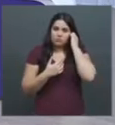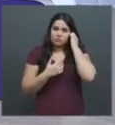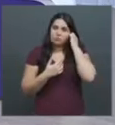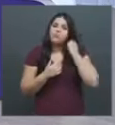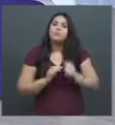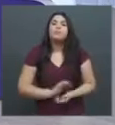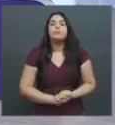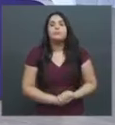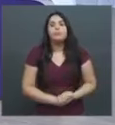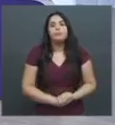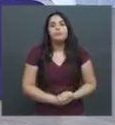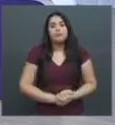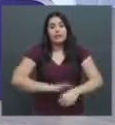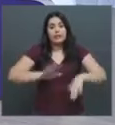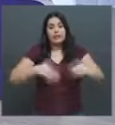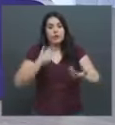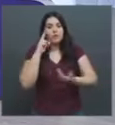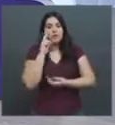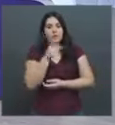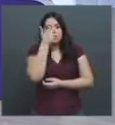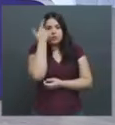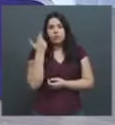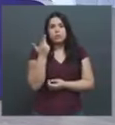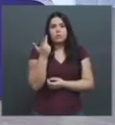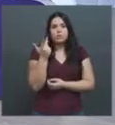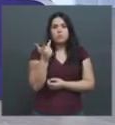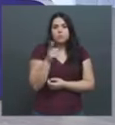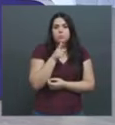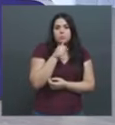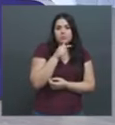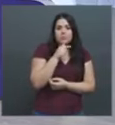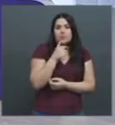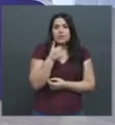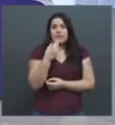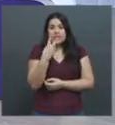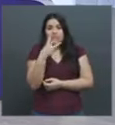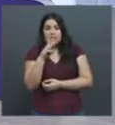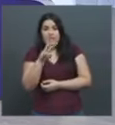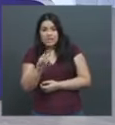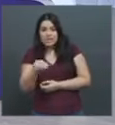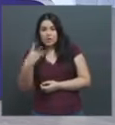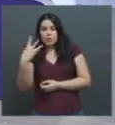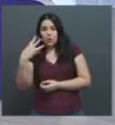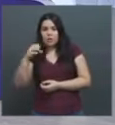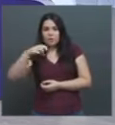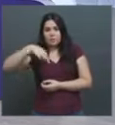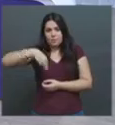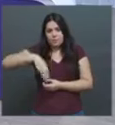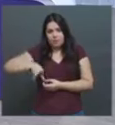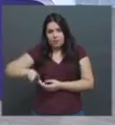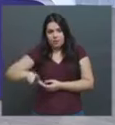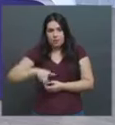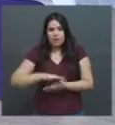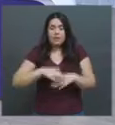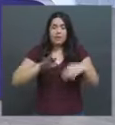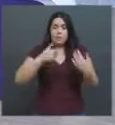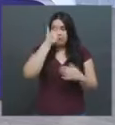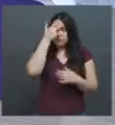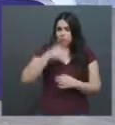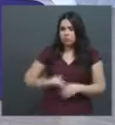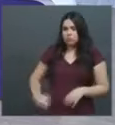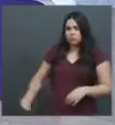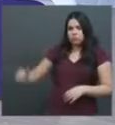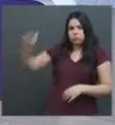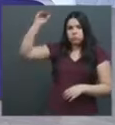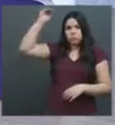pede paciente que tenha que se hidratar bastante, de 30 a 40 ml por quilo por dia. Então, uma pessoa muito grande tem que tomar mais água do que